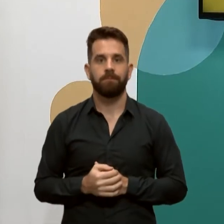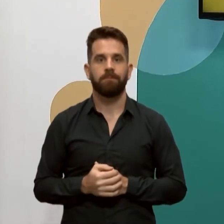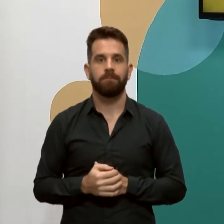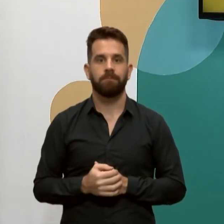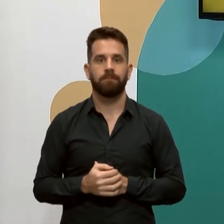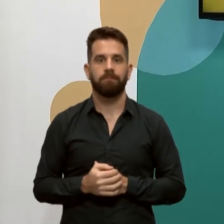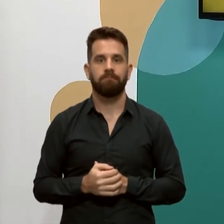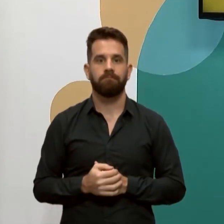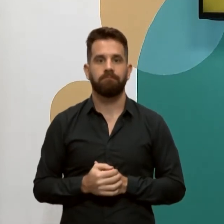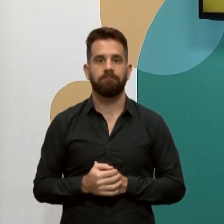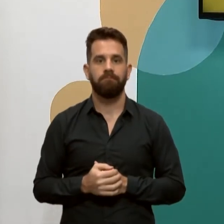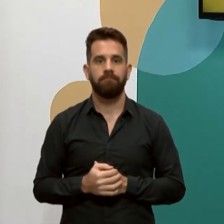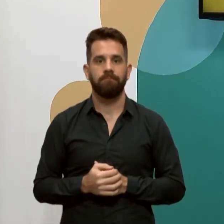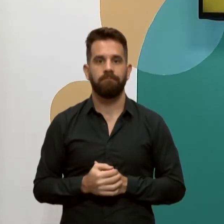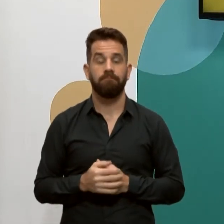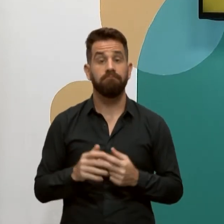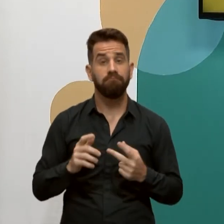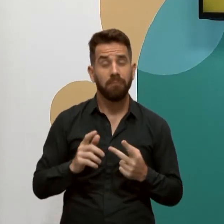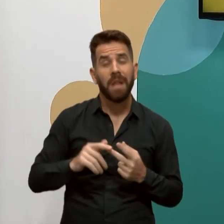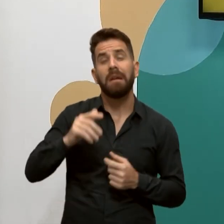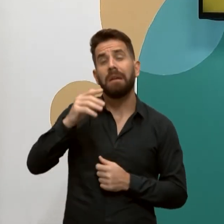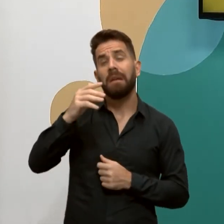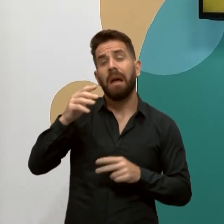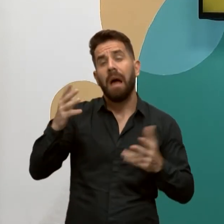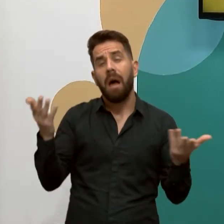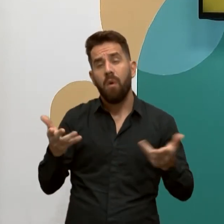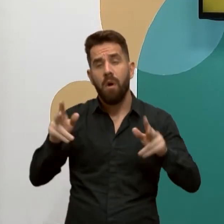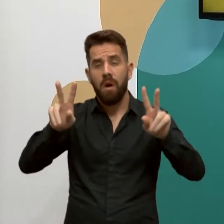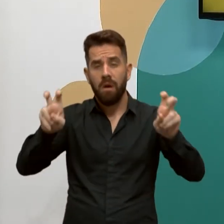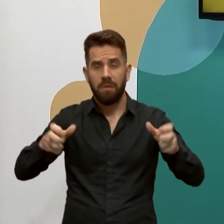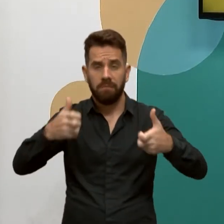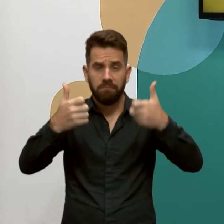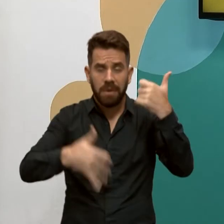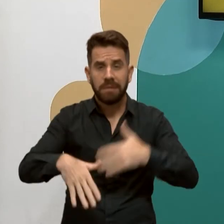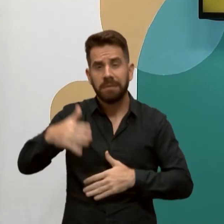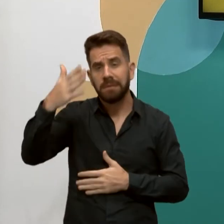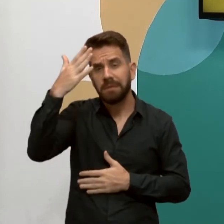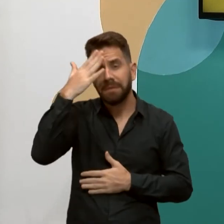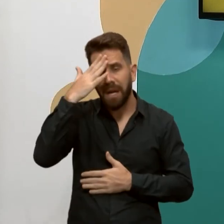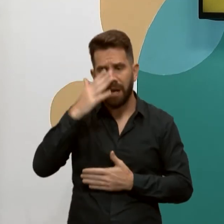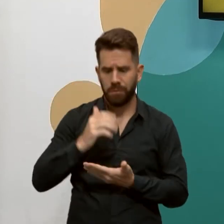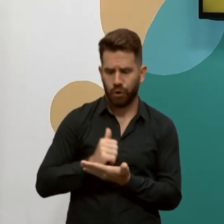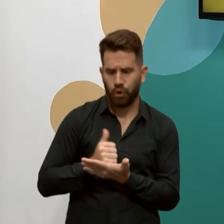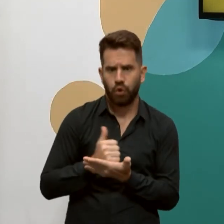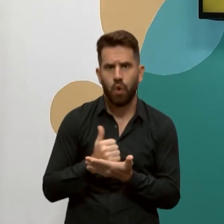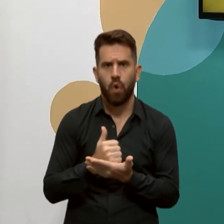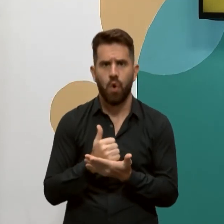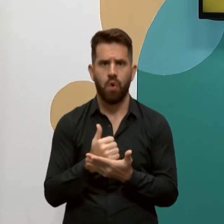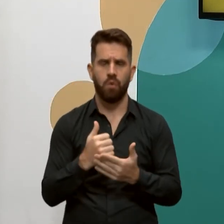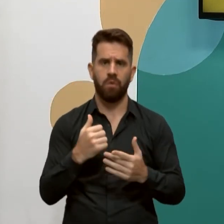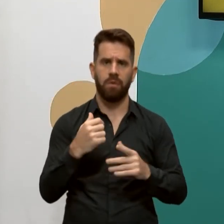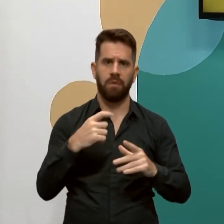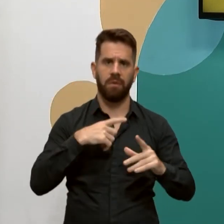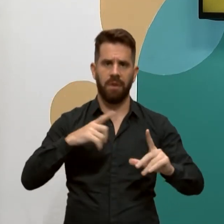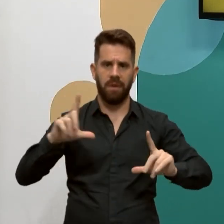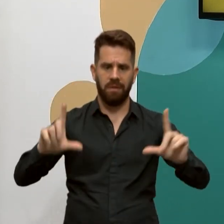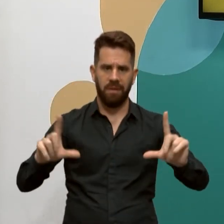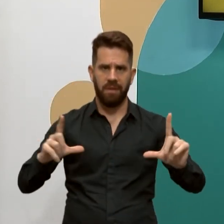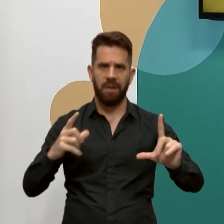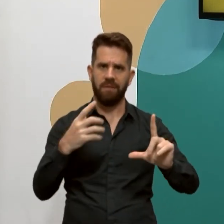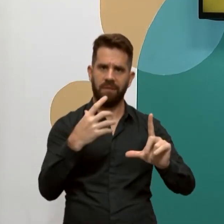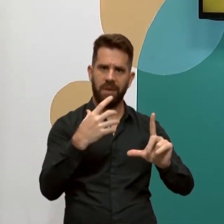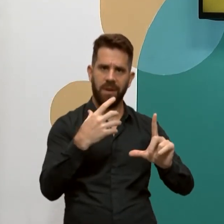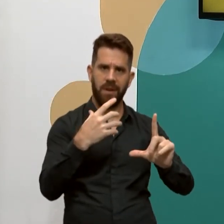Sabe aqueles jogos eletrônicos que exigem que os jogadores se movimentem ali na frente da TV, dançando ou jogando tênis, por